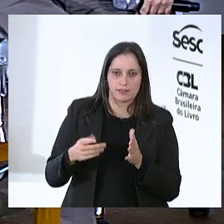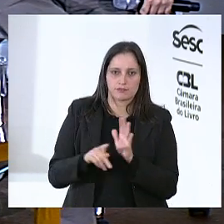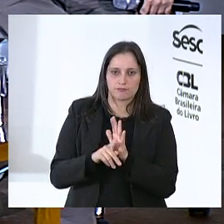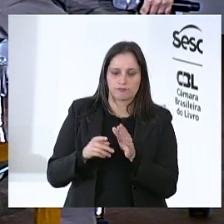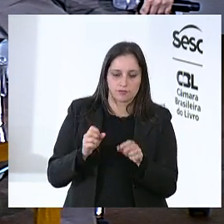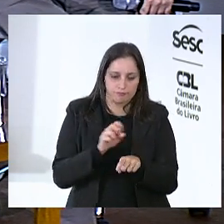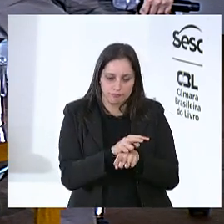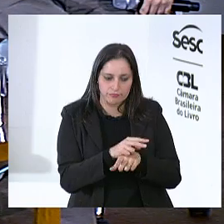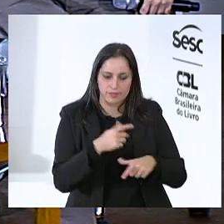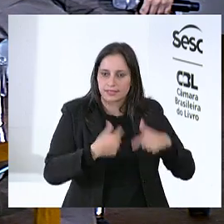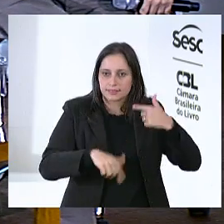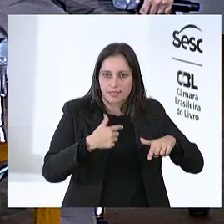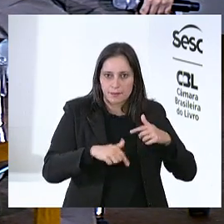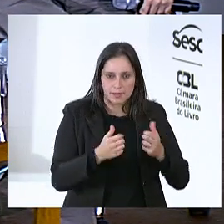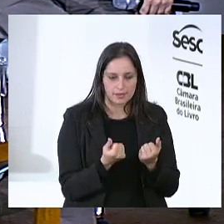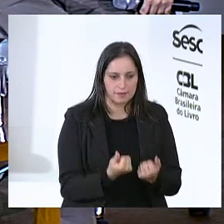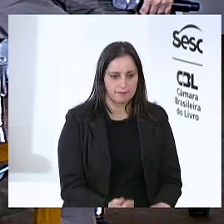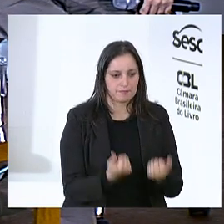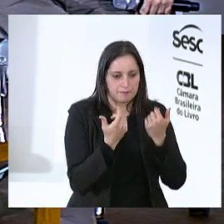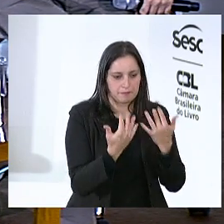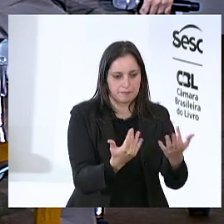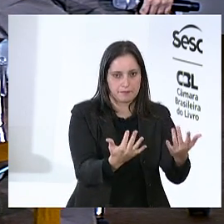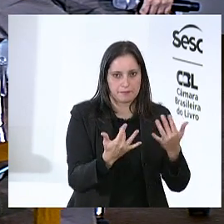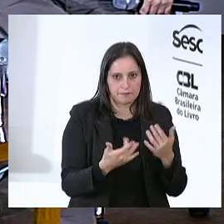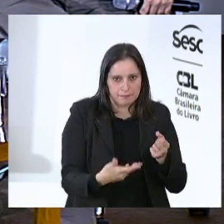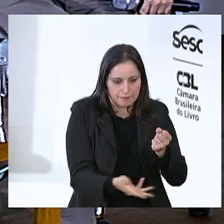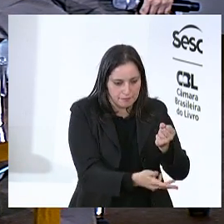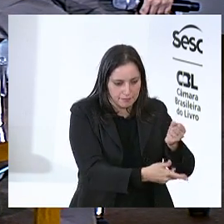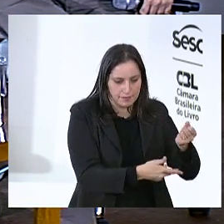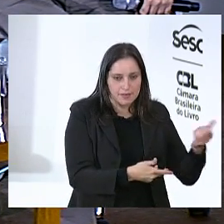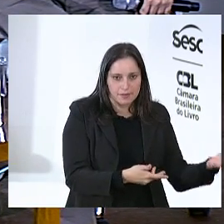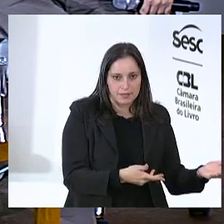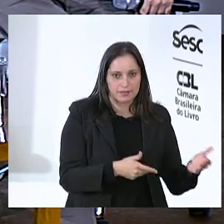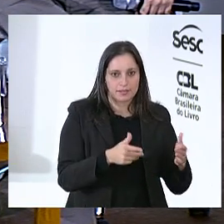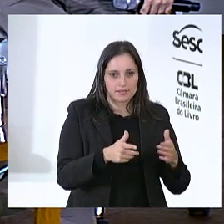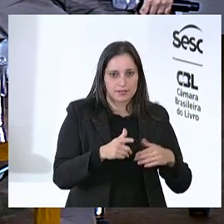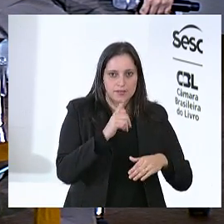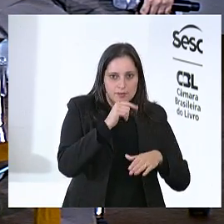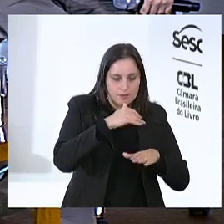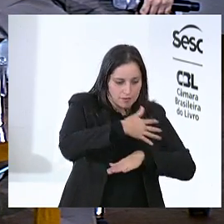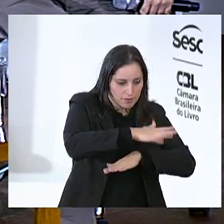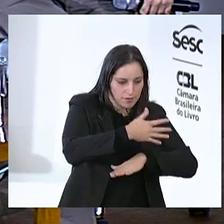numa plantação à beira do Mar Morto, em